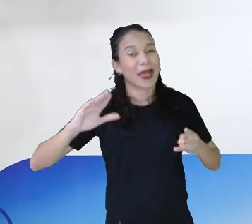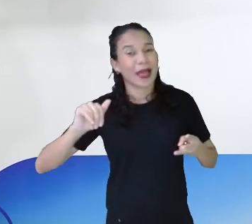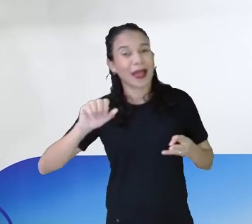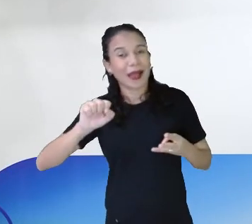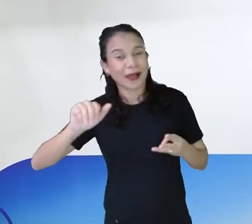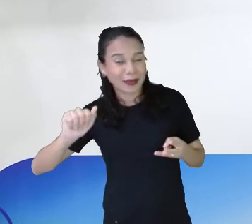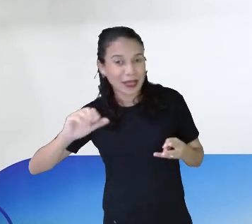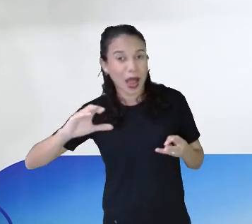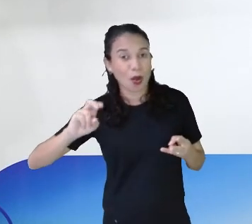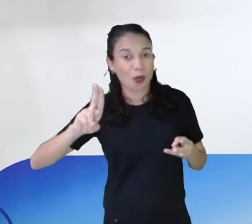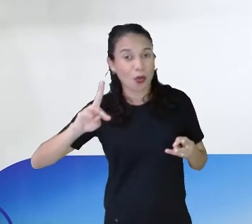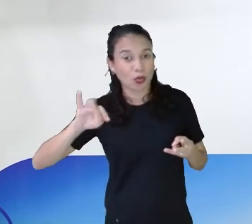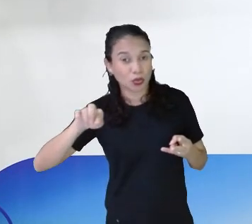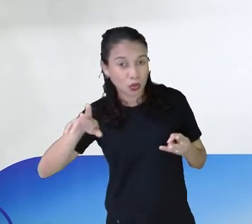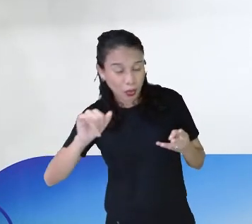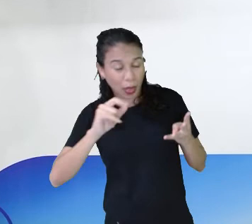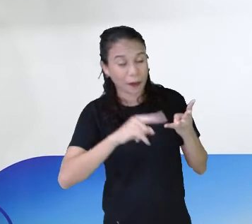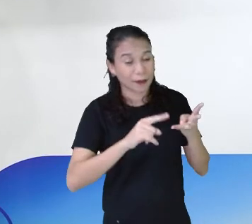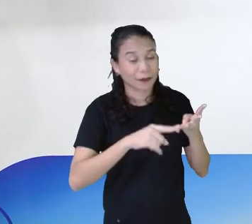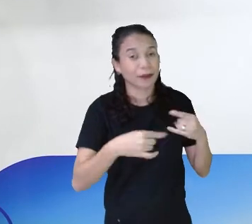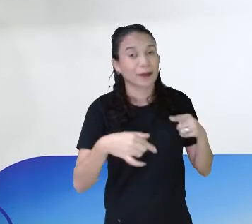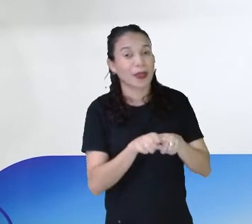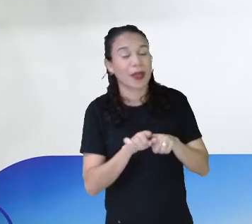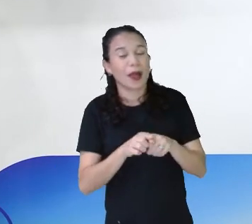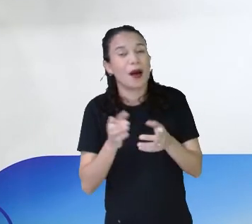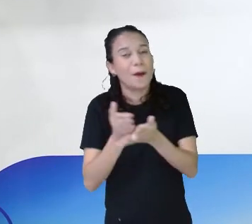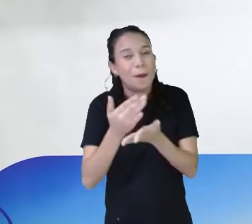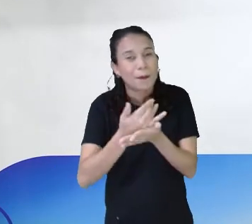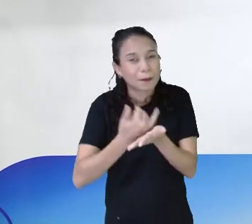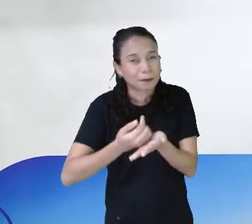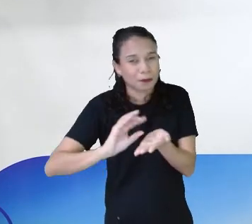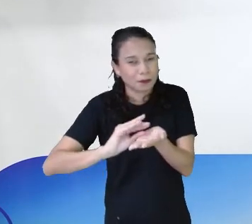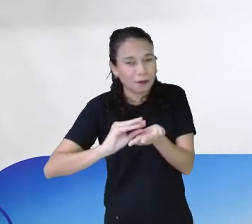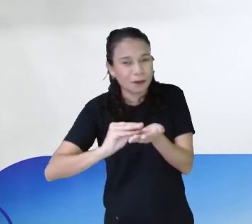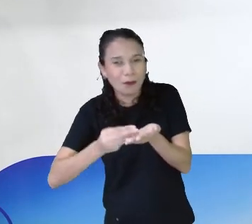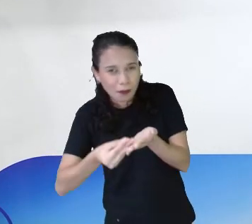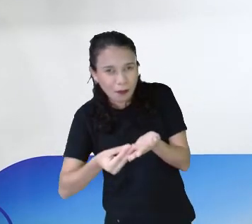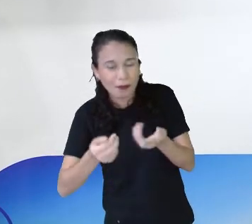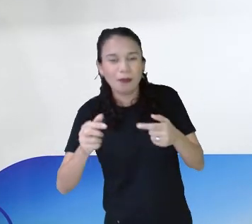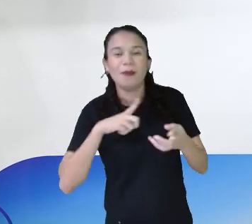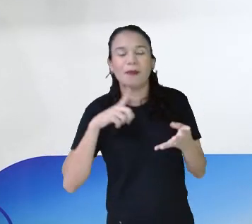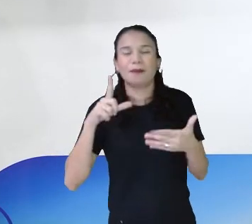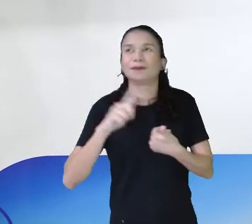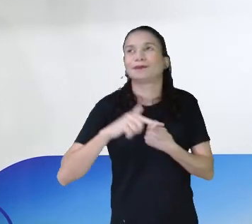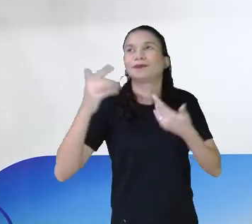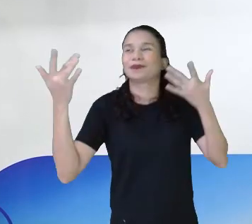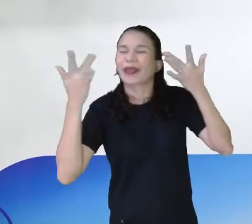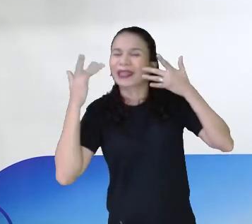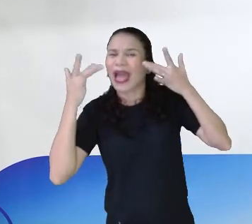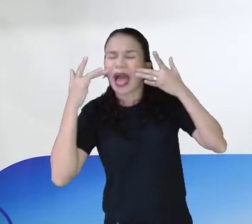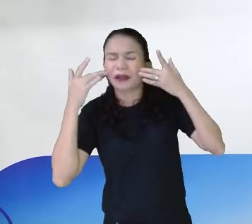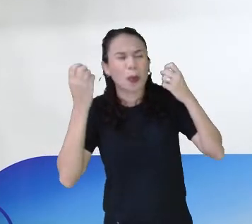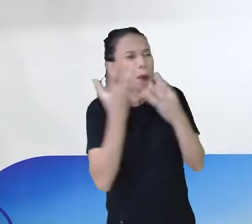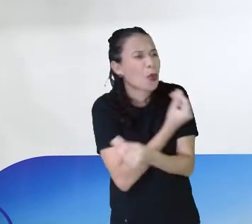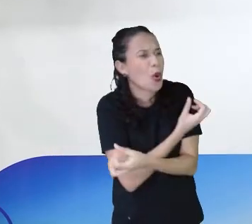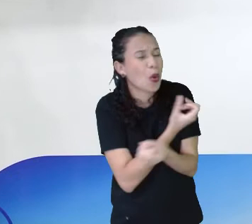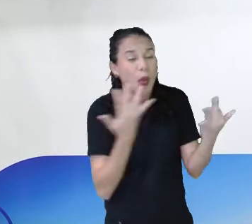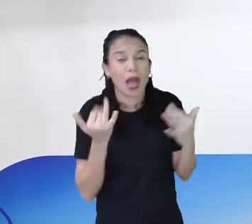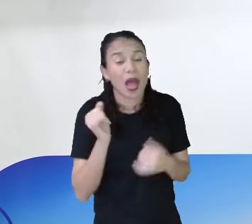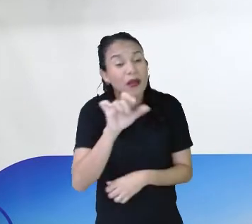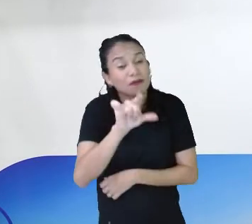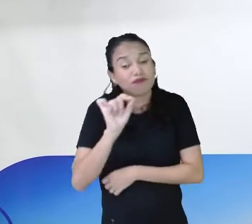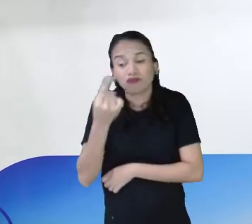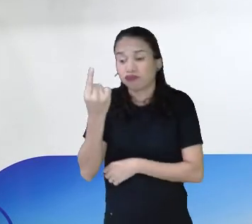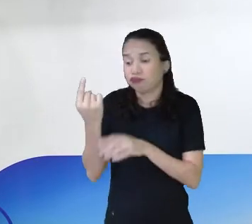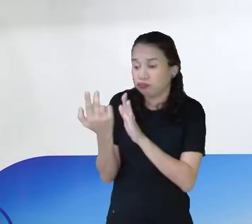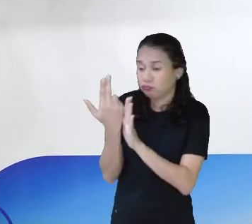Cultura, apresentei também o Bolo de Rolo, não é? E aí, o Teatro de Santa Isabel, e você pode escolher qualquer um deles e